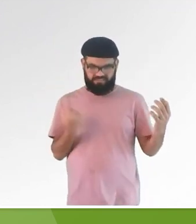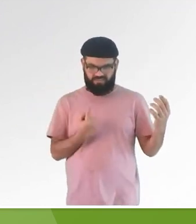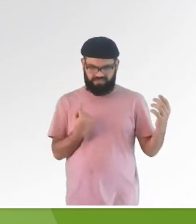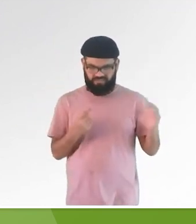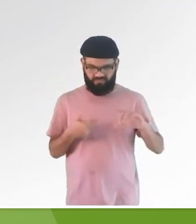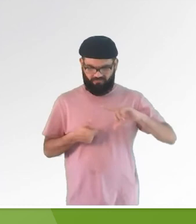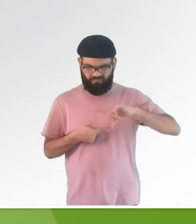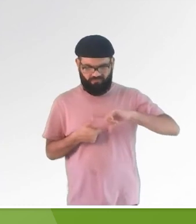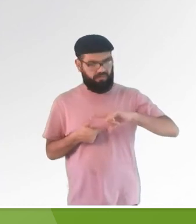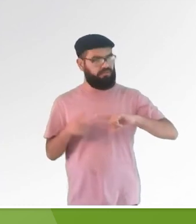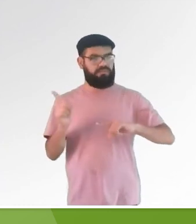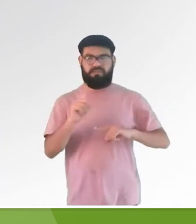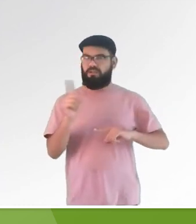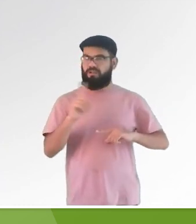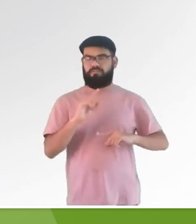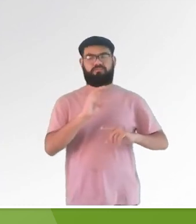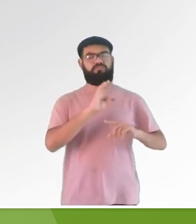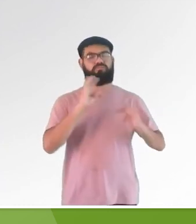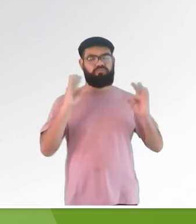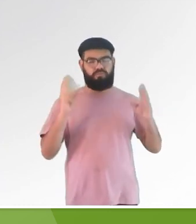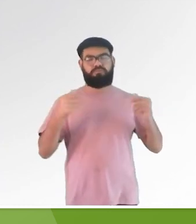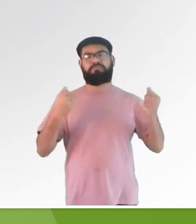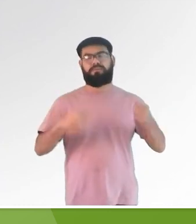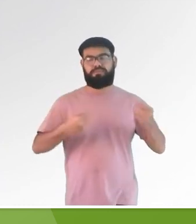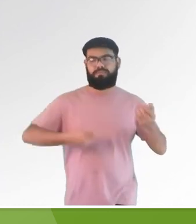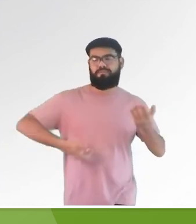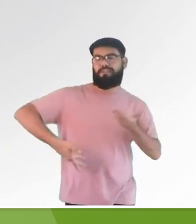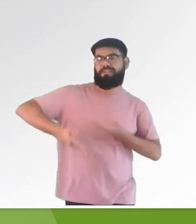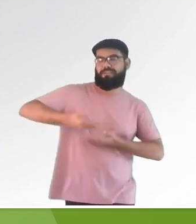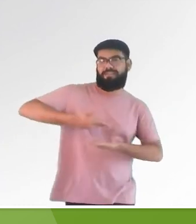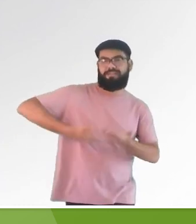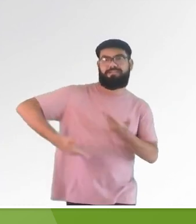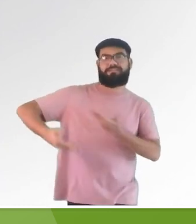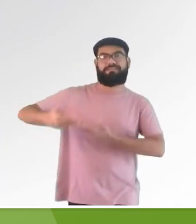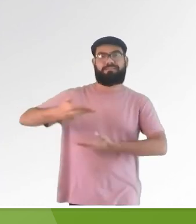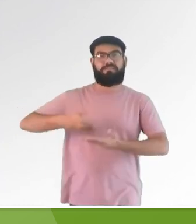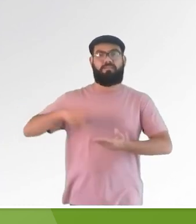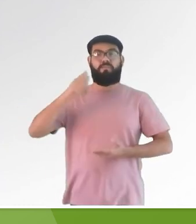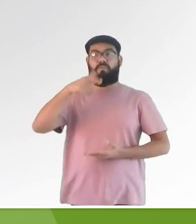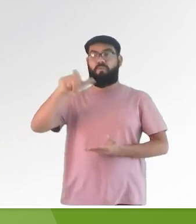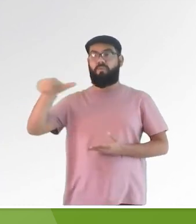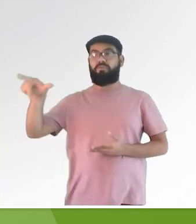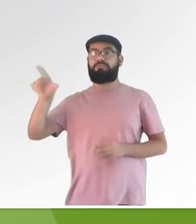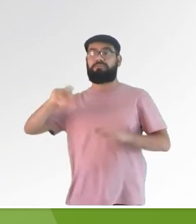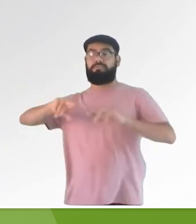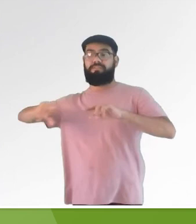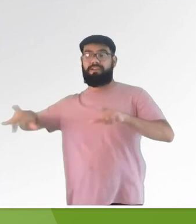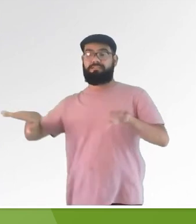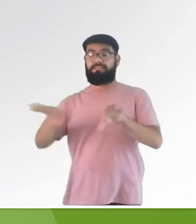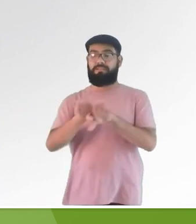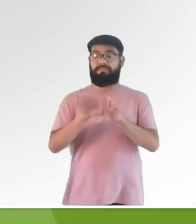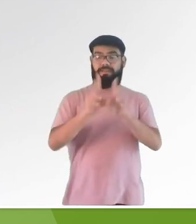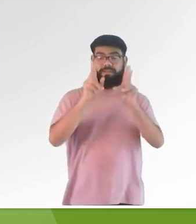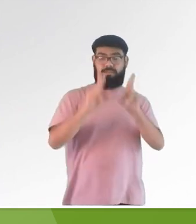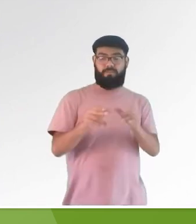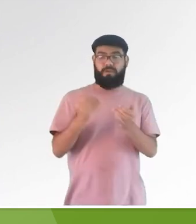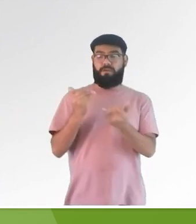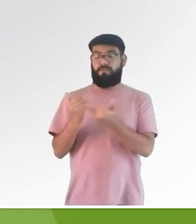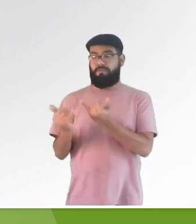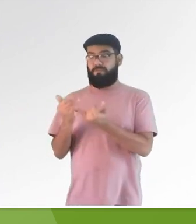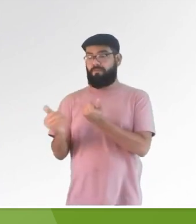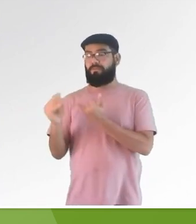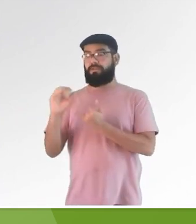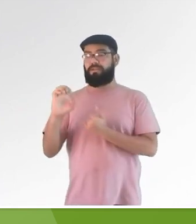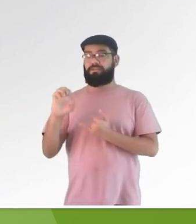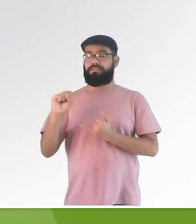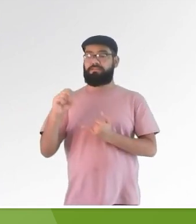isoladamente. Eles precisam interagir com outros seres vivos e eles precisam também interagir com o meio